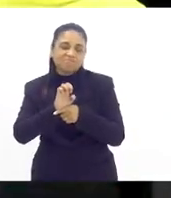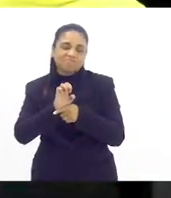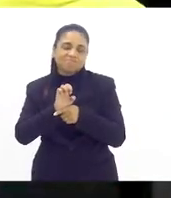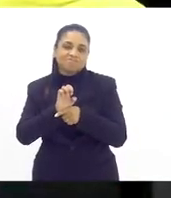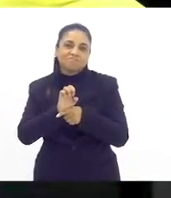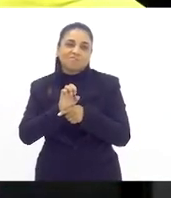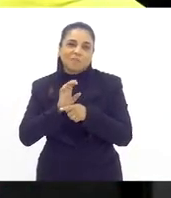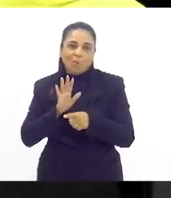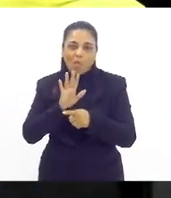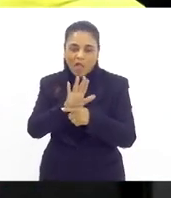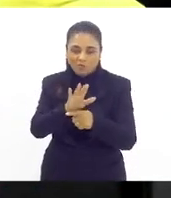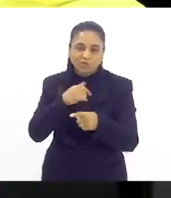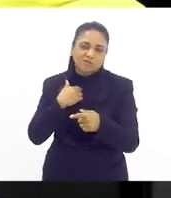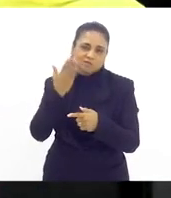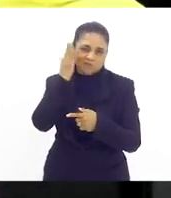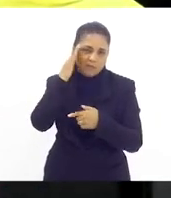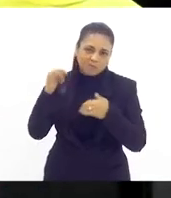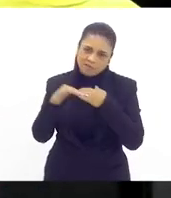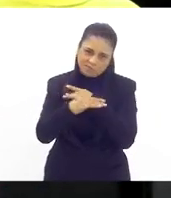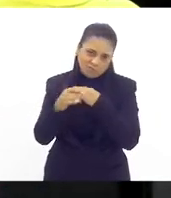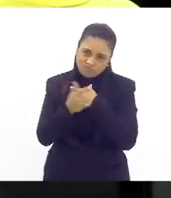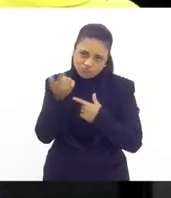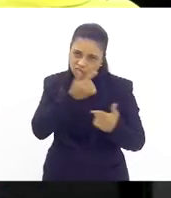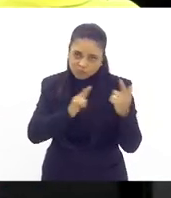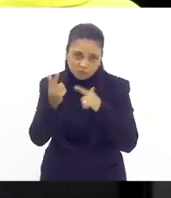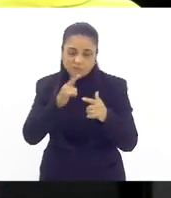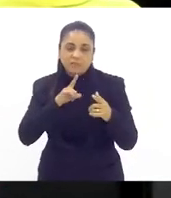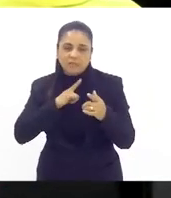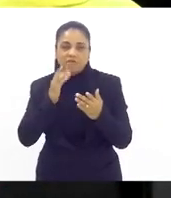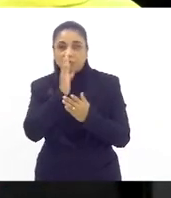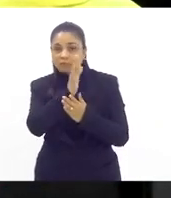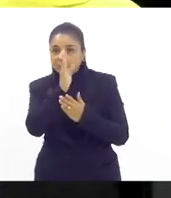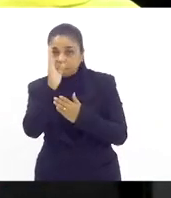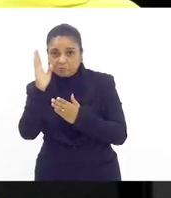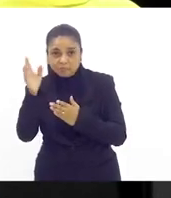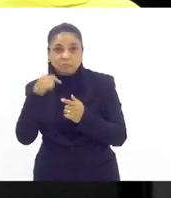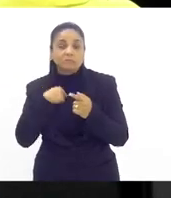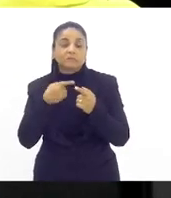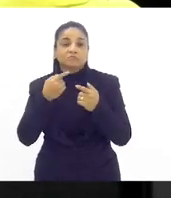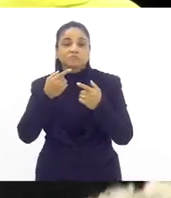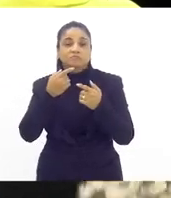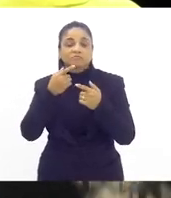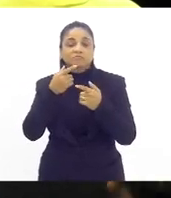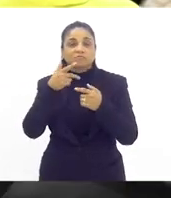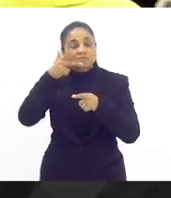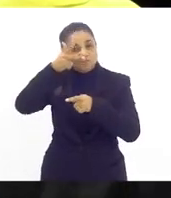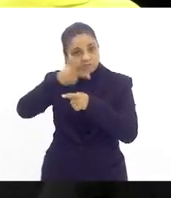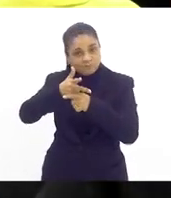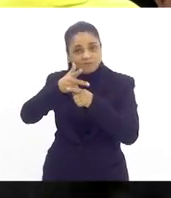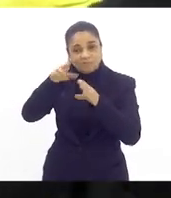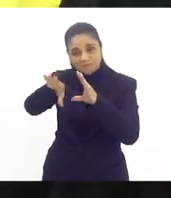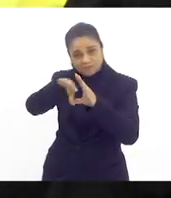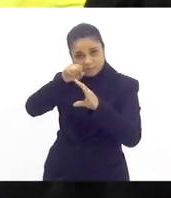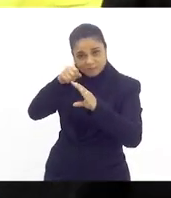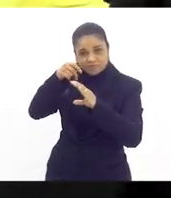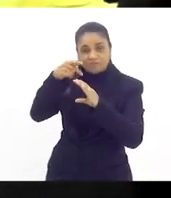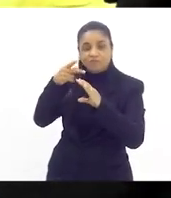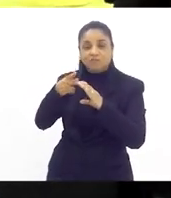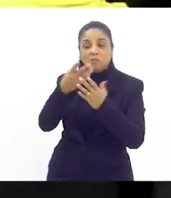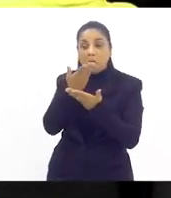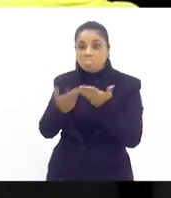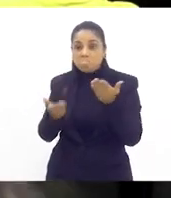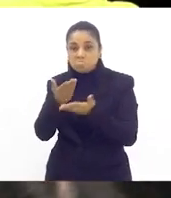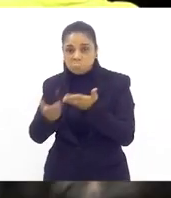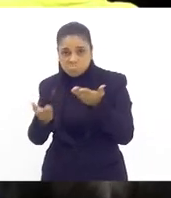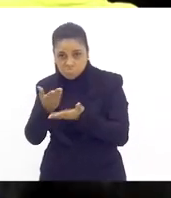dar conta disso a gente tem vários acervos audiovisuais que são patrimônios da humanidade que estão a se perder